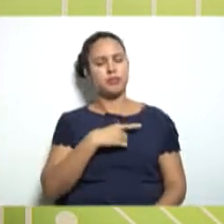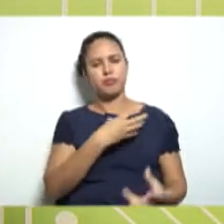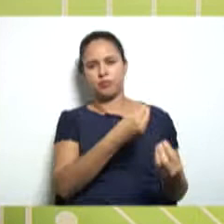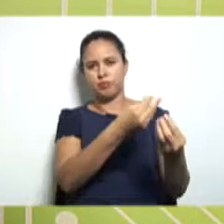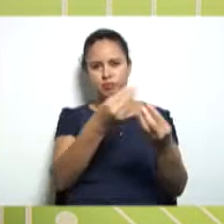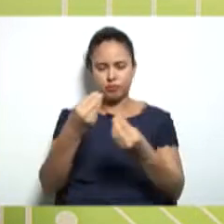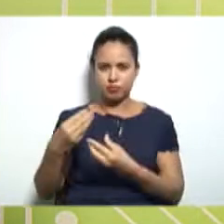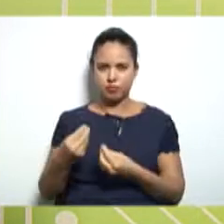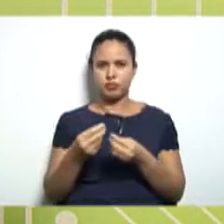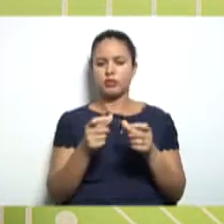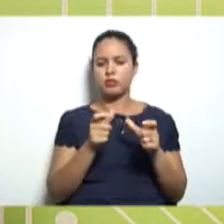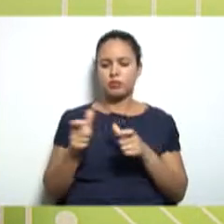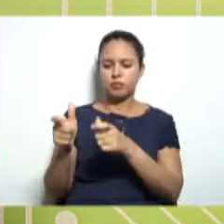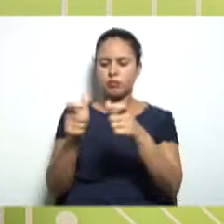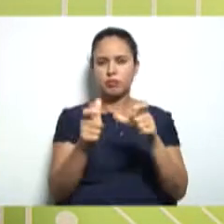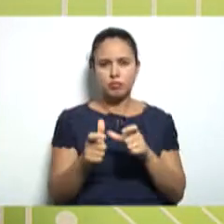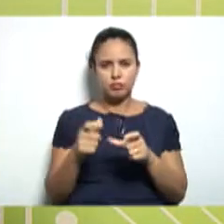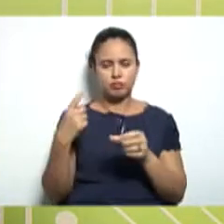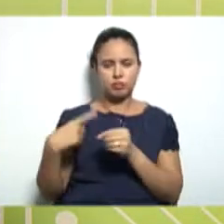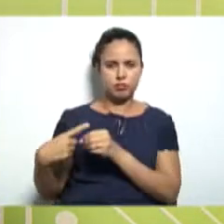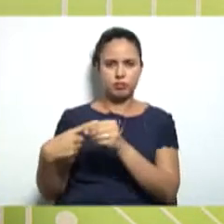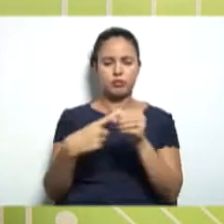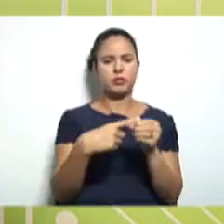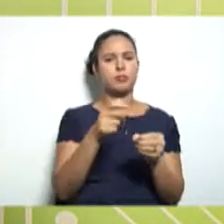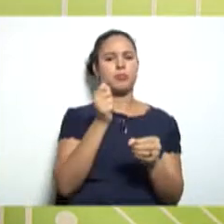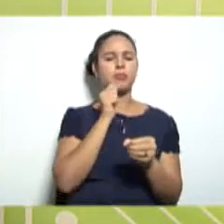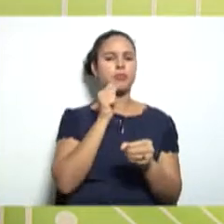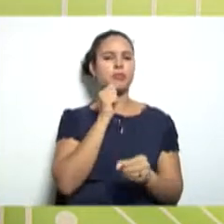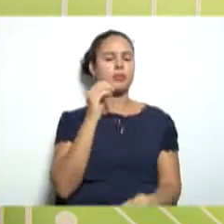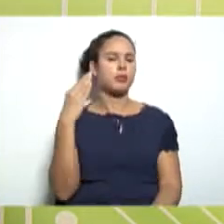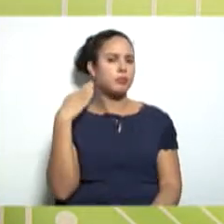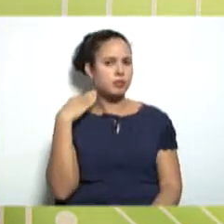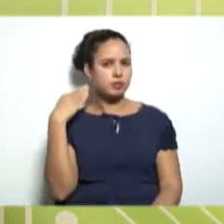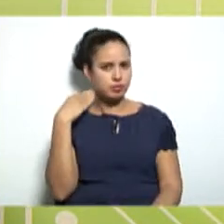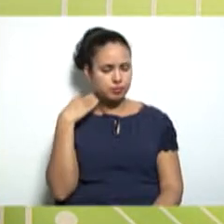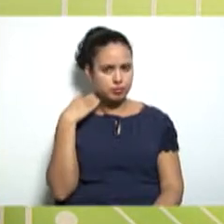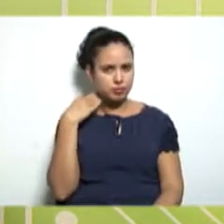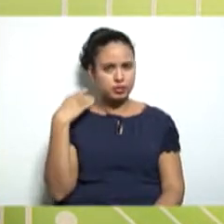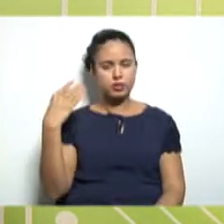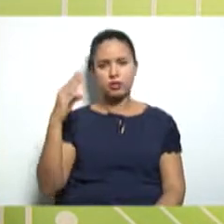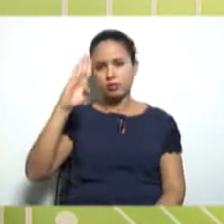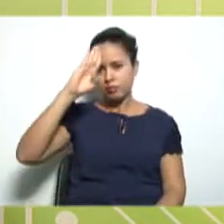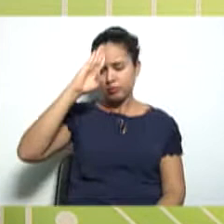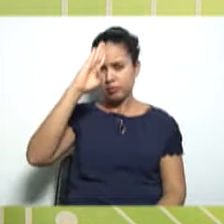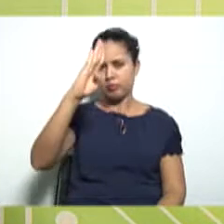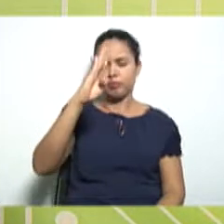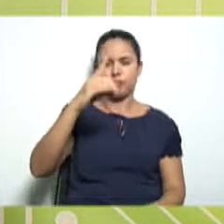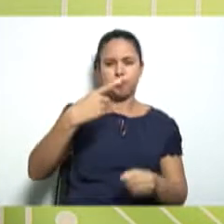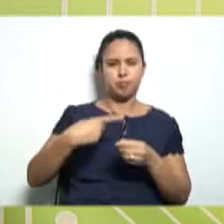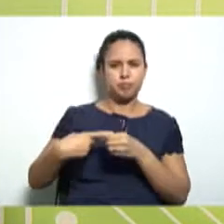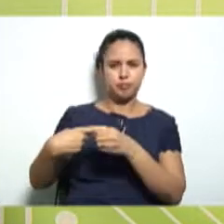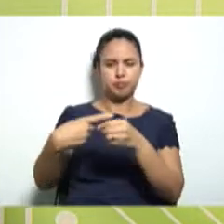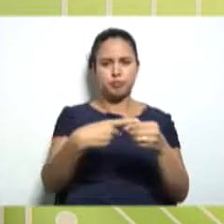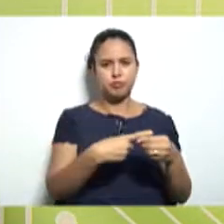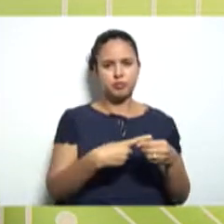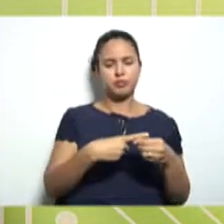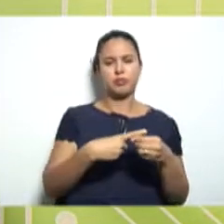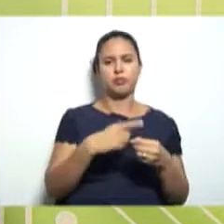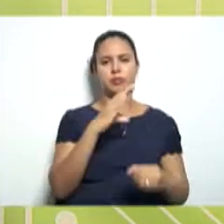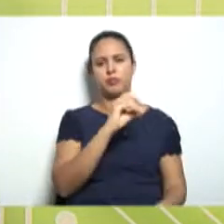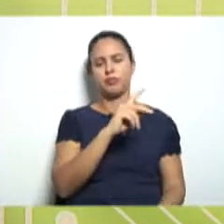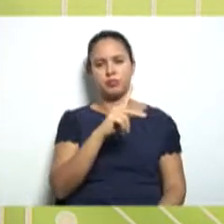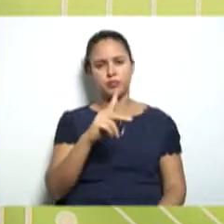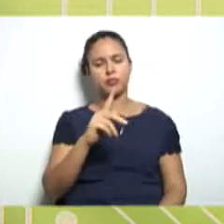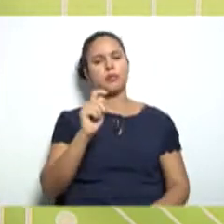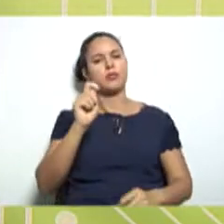instituição bancária, nenhuma instituição financeira. Não tem banco, não tem instituição financeira. Principalmente para esses municípios, a cooperativa está oferecendo